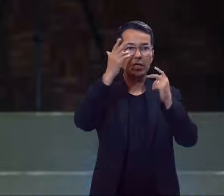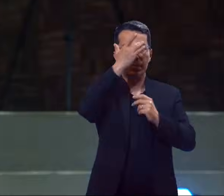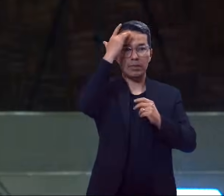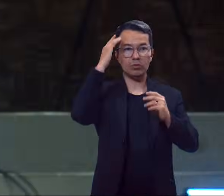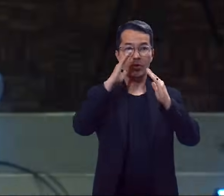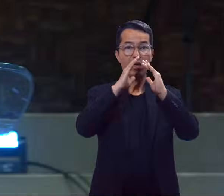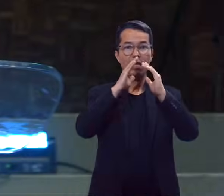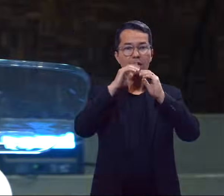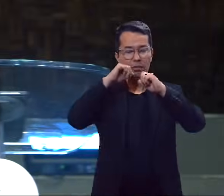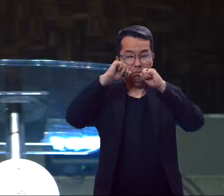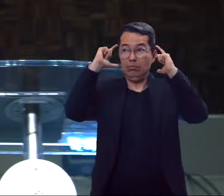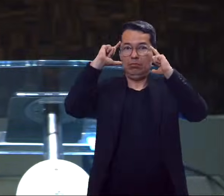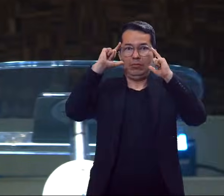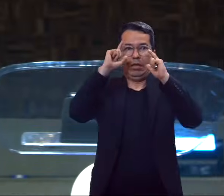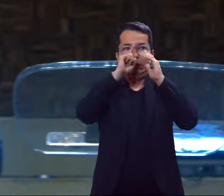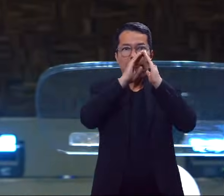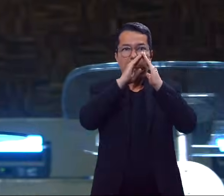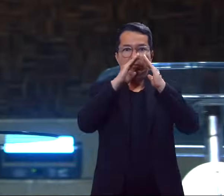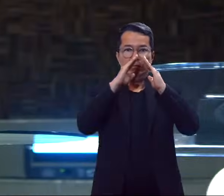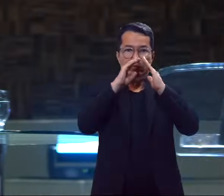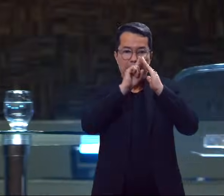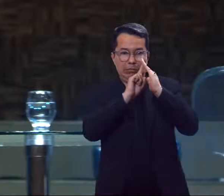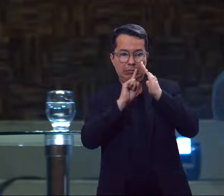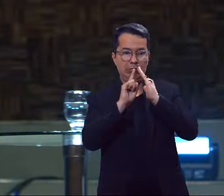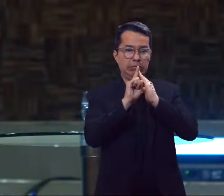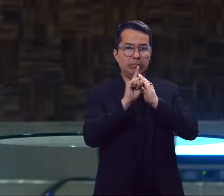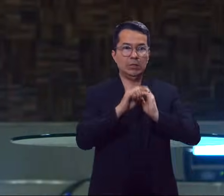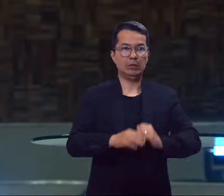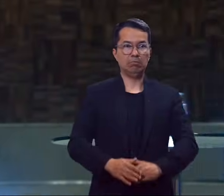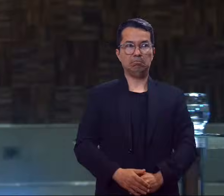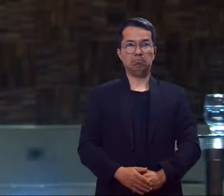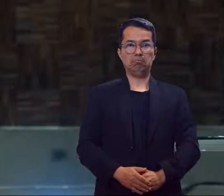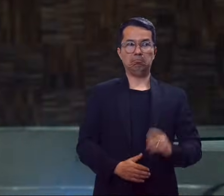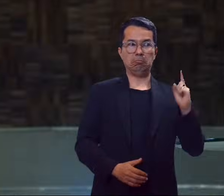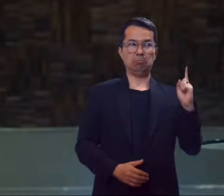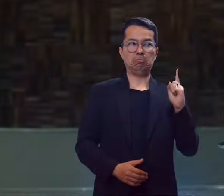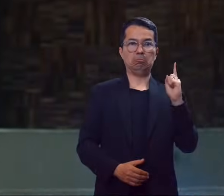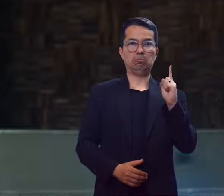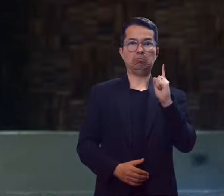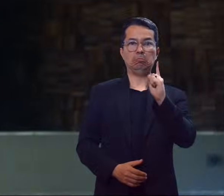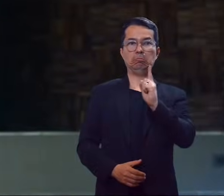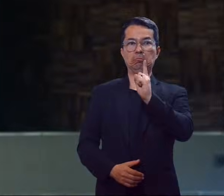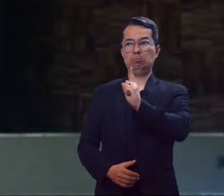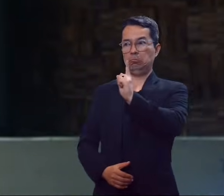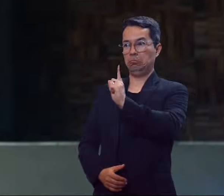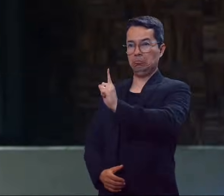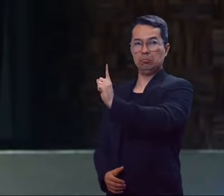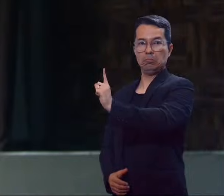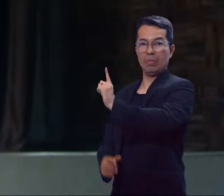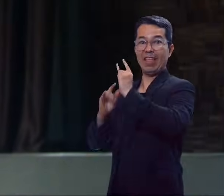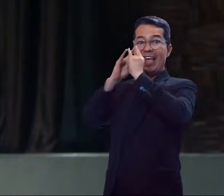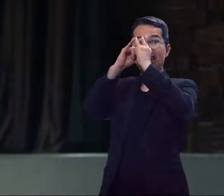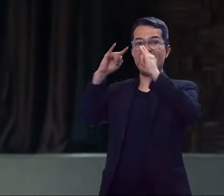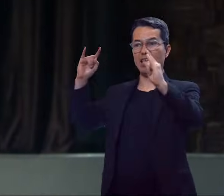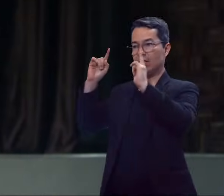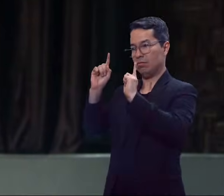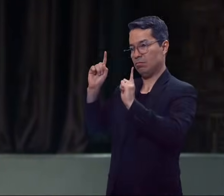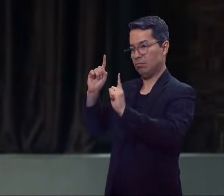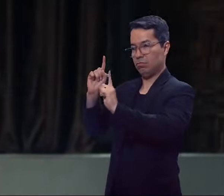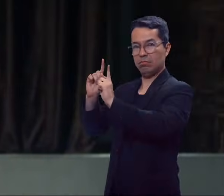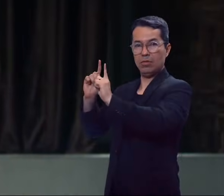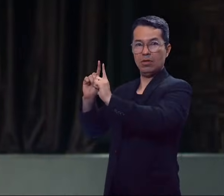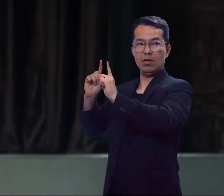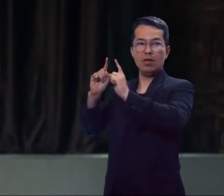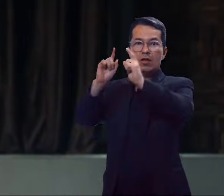para a porta da tenda e começava a orar, a comunidade toda. Quando Moisés entrava na tenda, vinha uma coluna que era